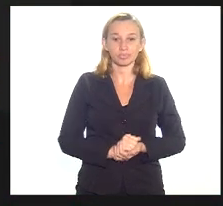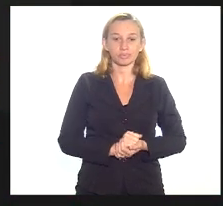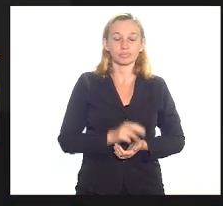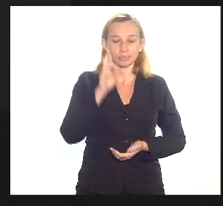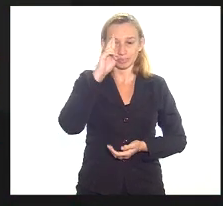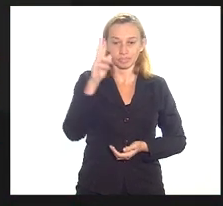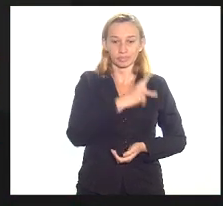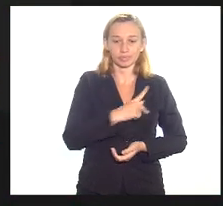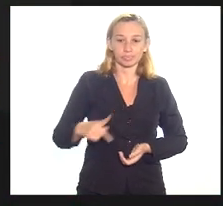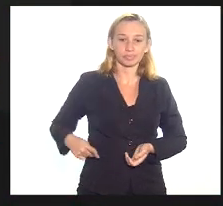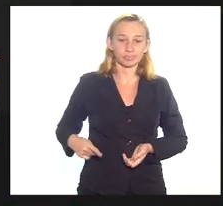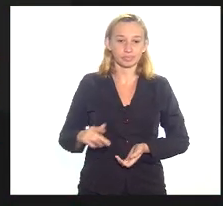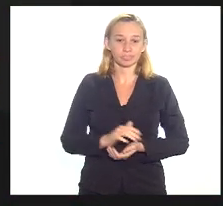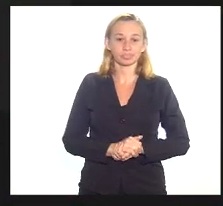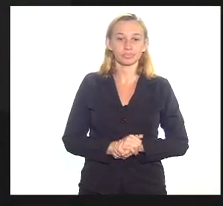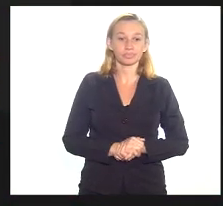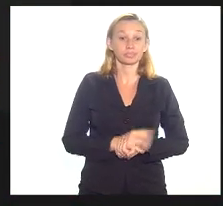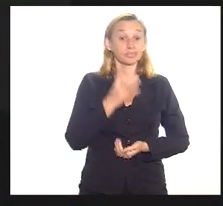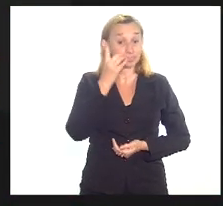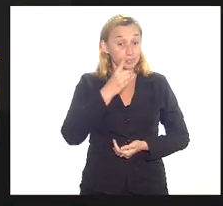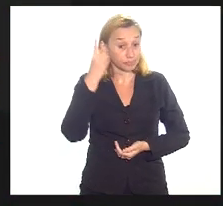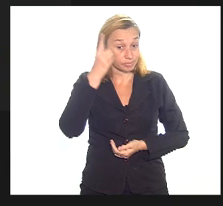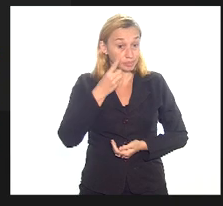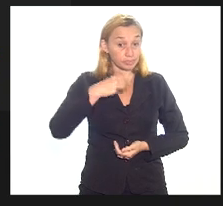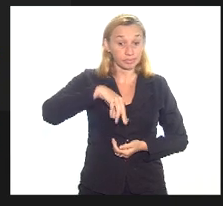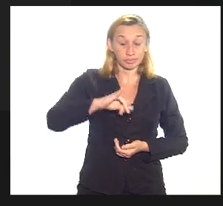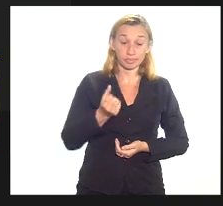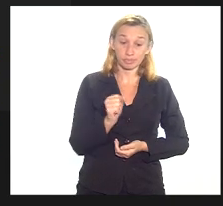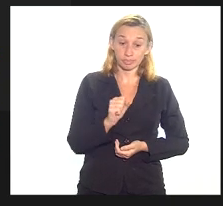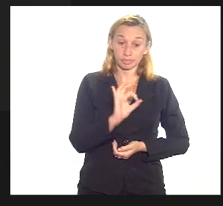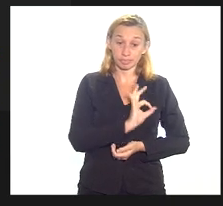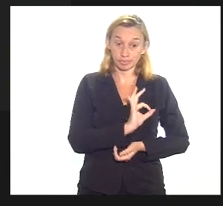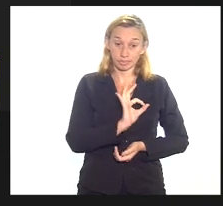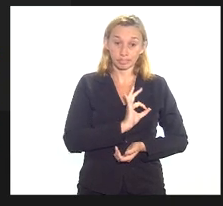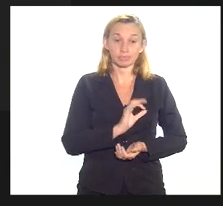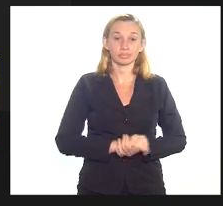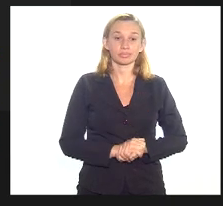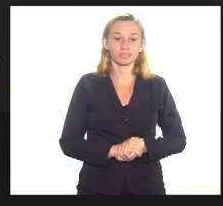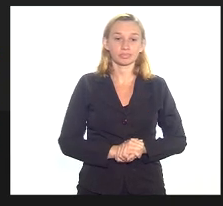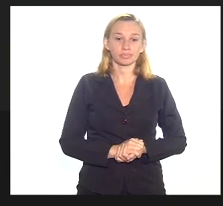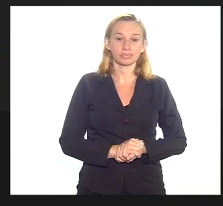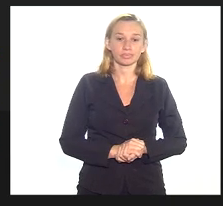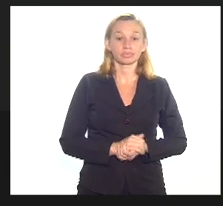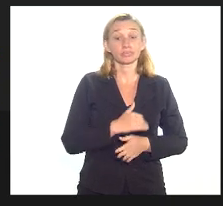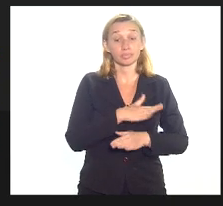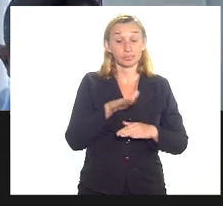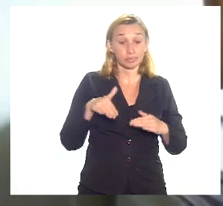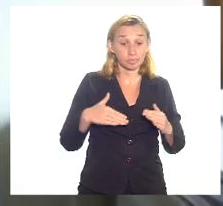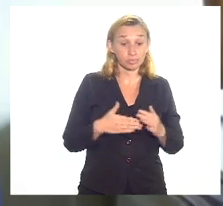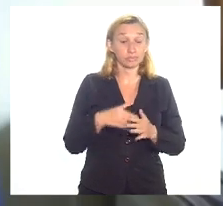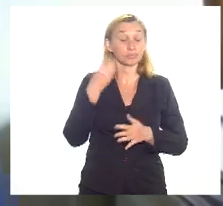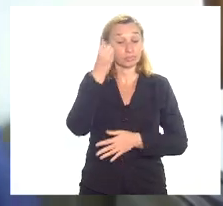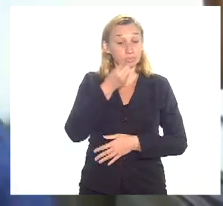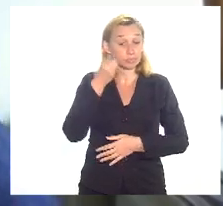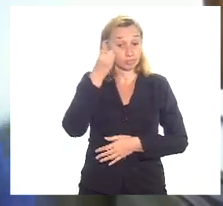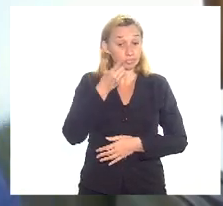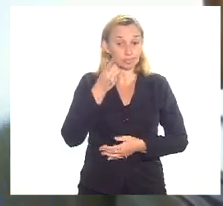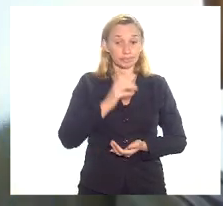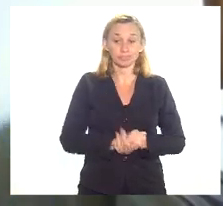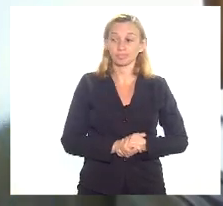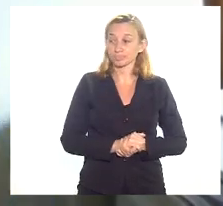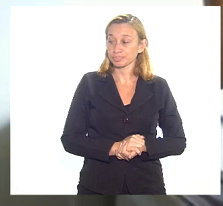Senhora presidente, deputada Marta Rocha, senhoras e senhores deputados.